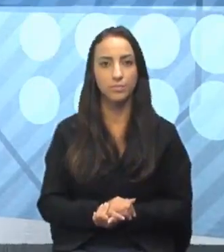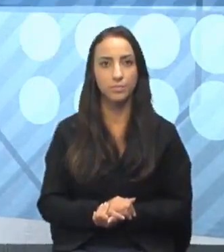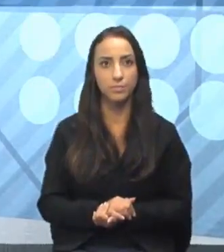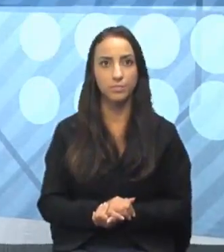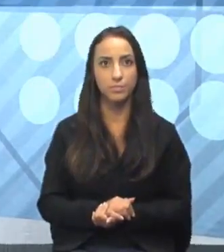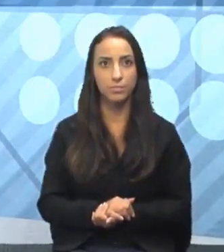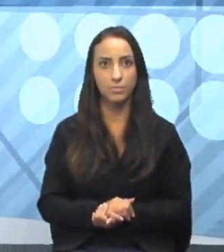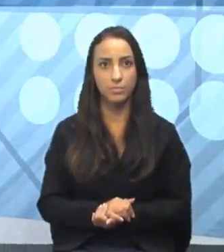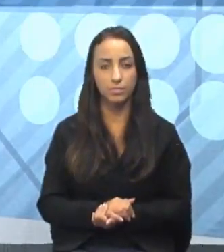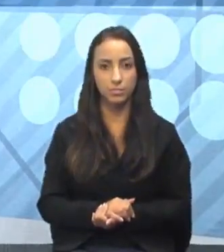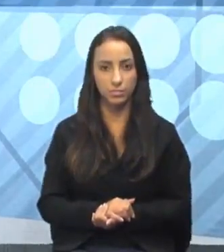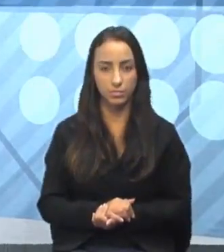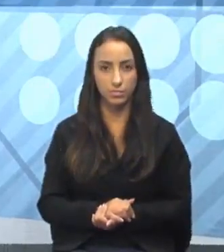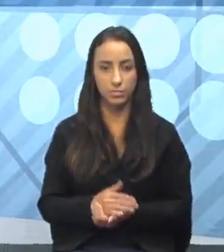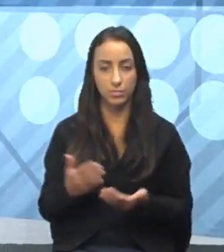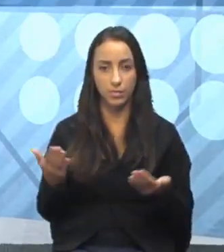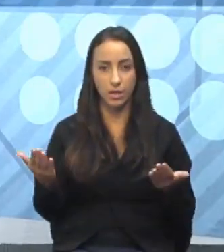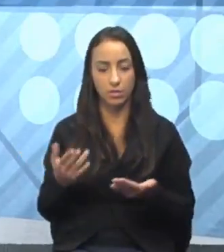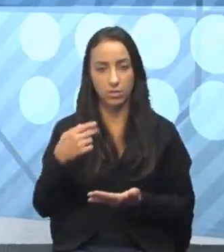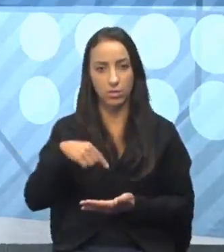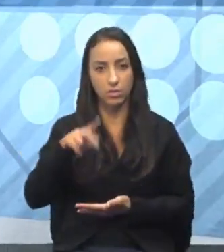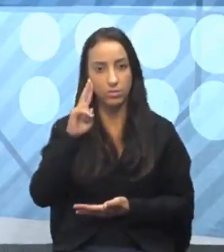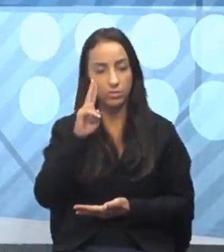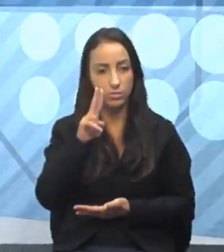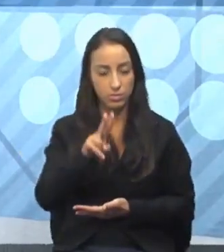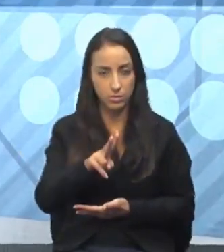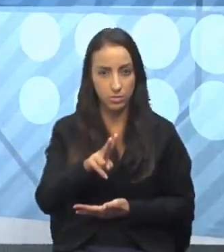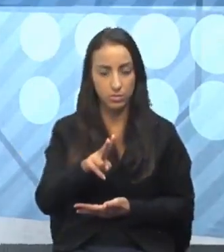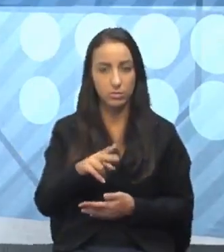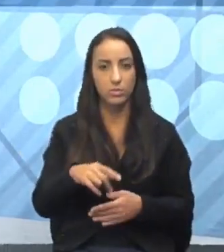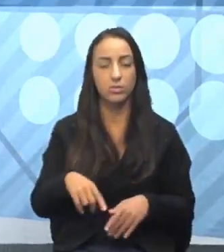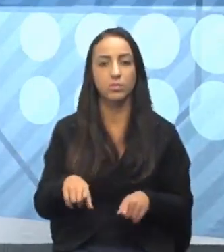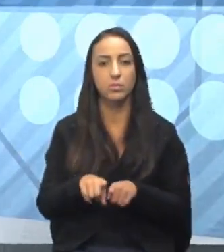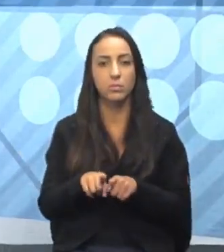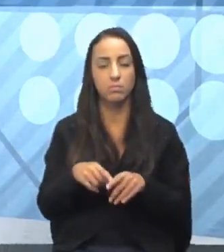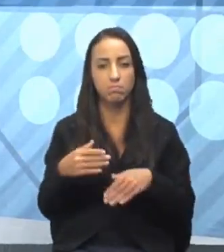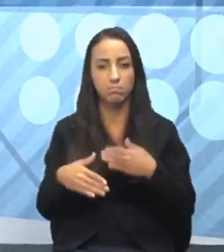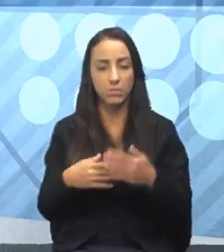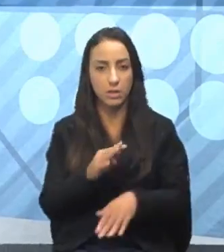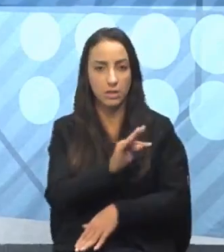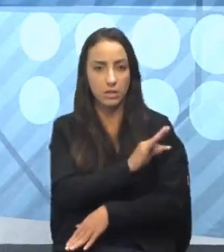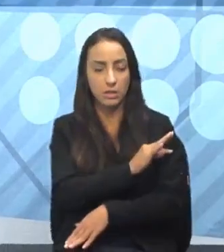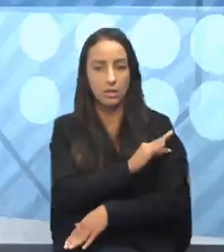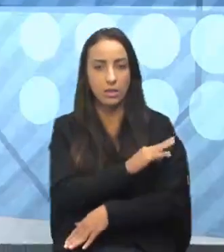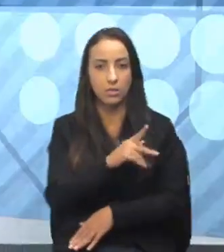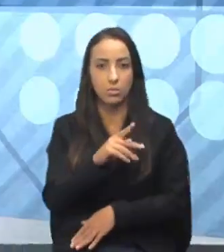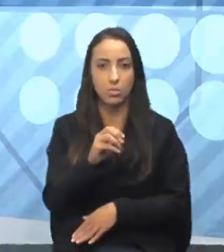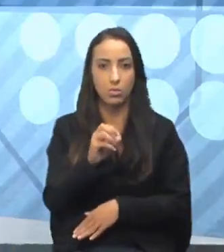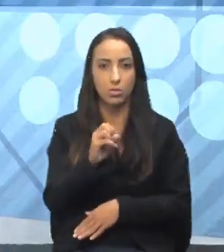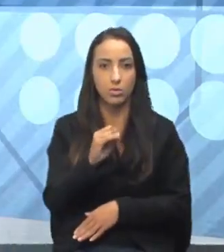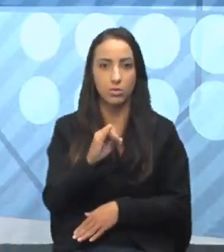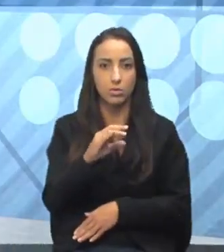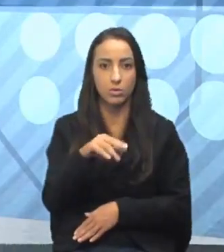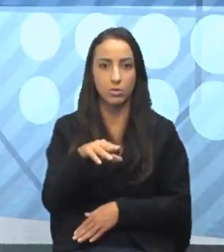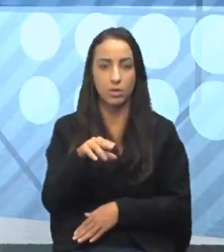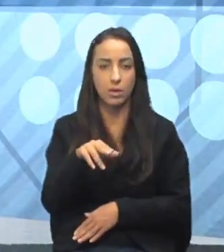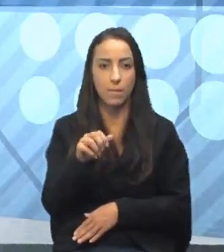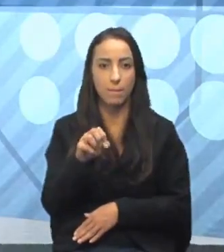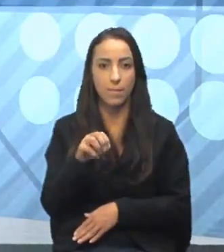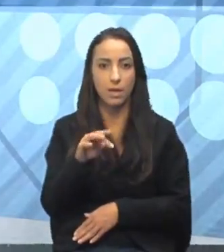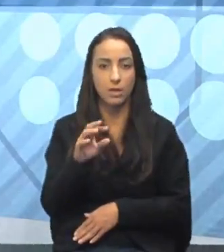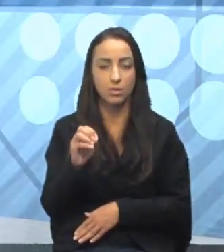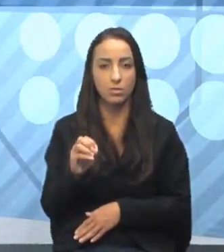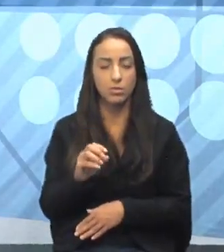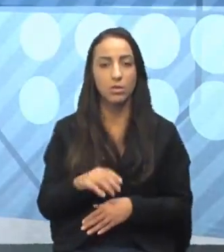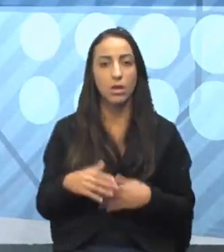Portanto, nós visualizamos e desenvolvemos as técnicas de posicionamento. Agora, nós vamos desenvolver, então,